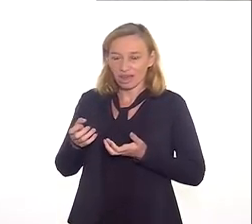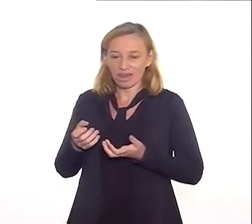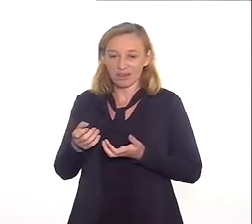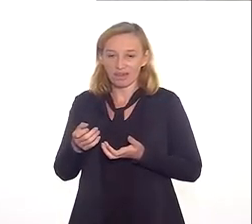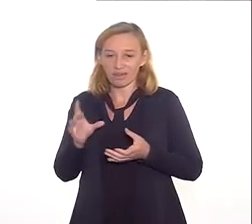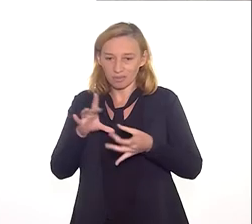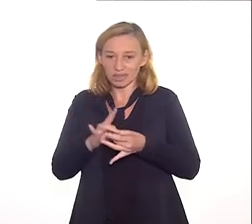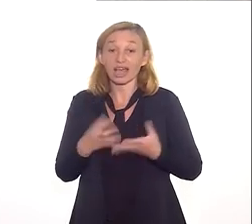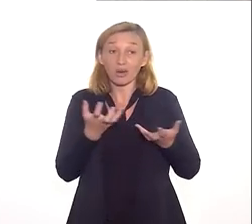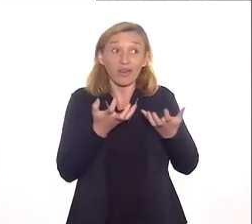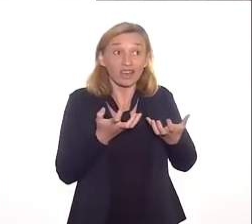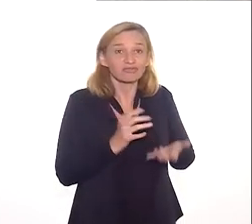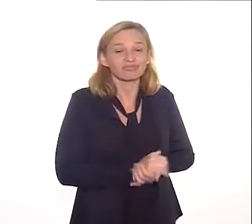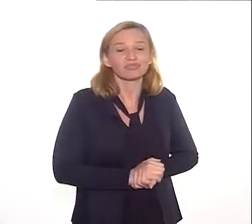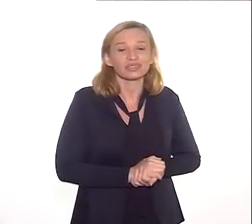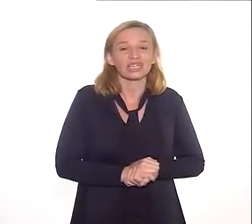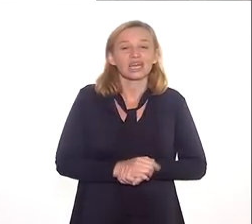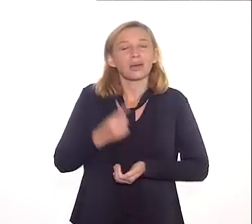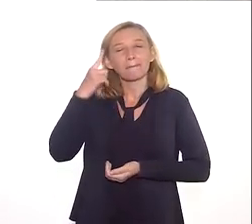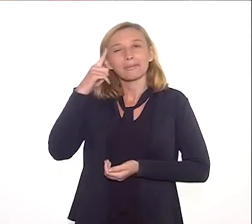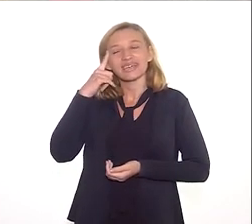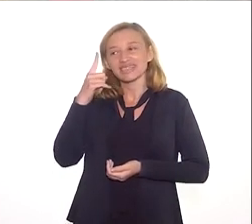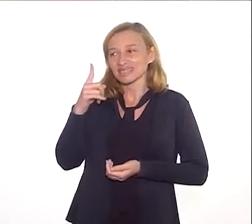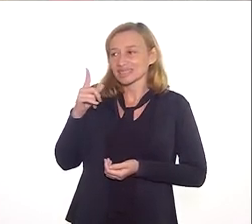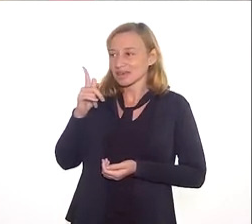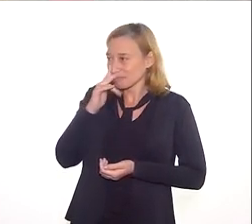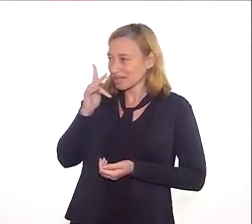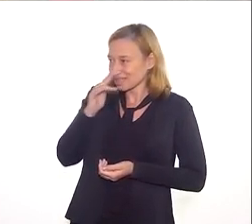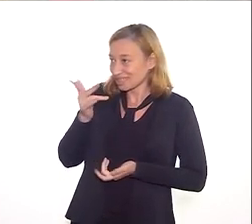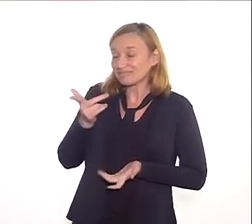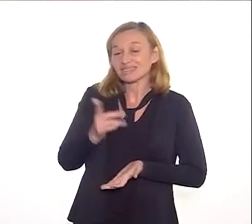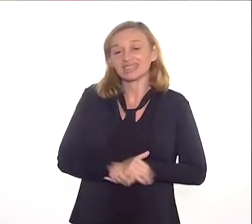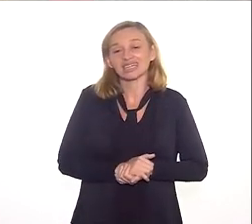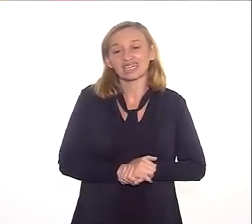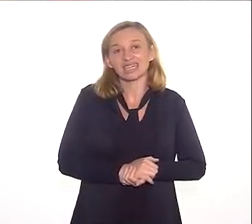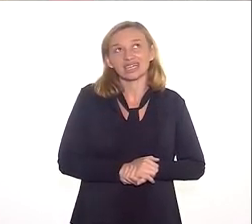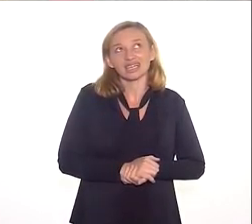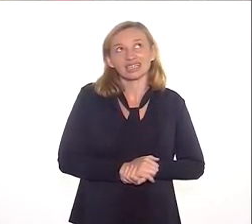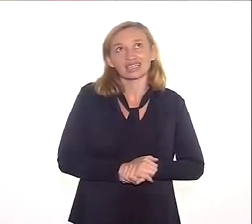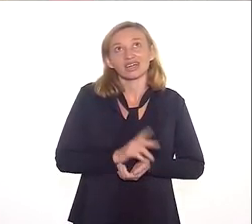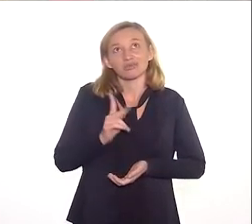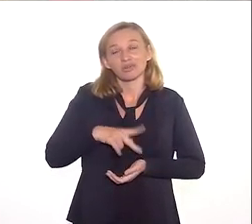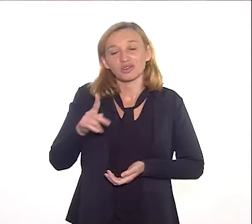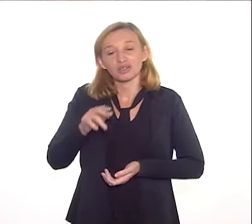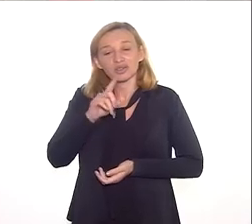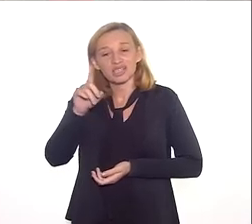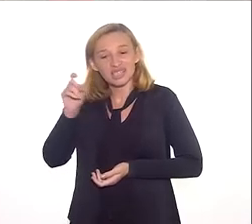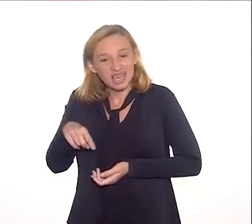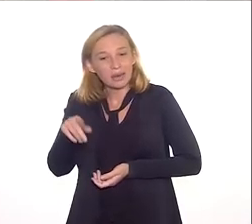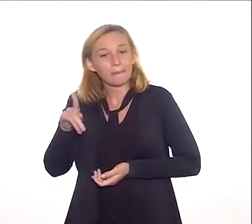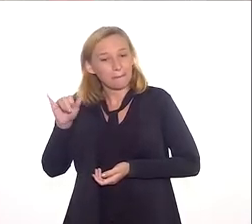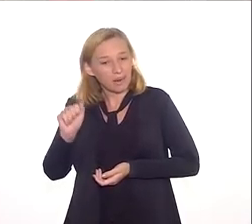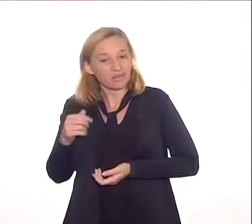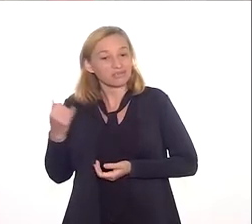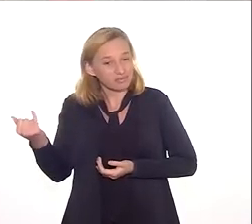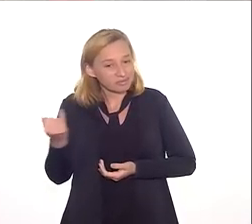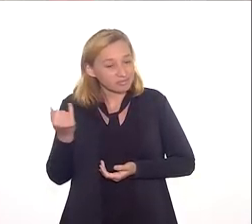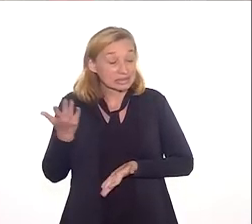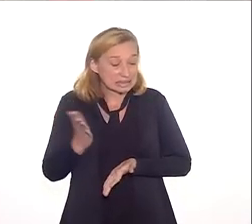complementar? Eu quero. A gente pensa muito parecido, né? Por isso que o professor Zé Paulo vai